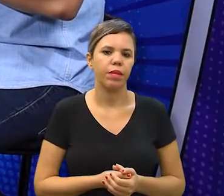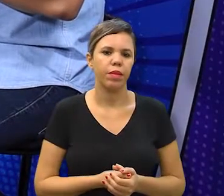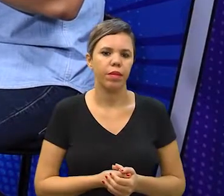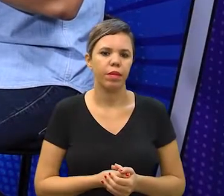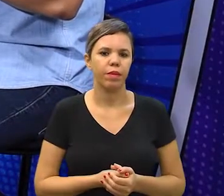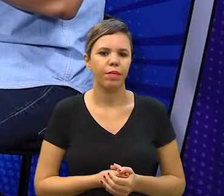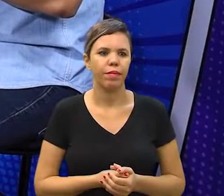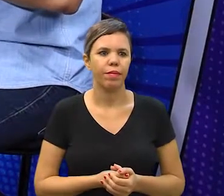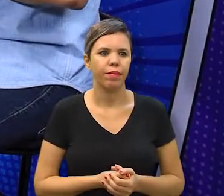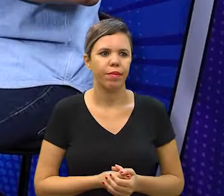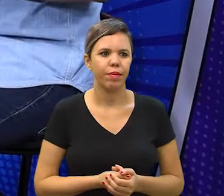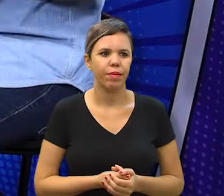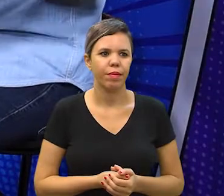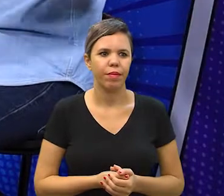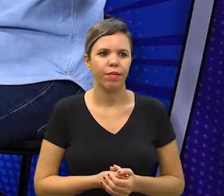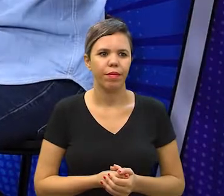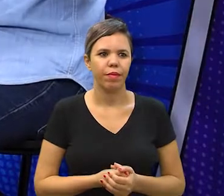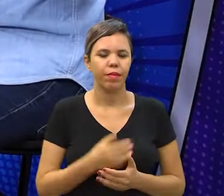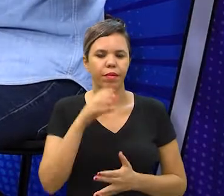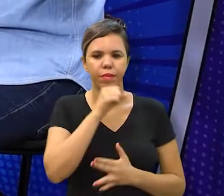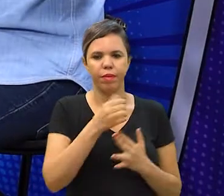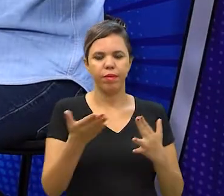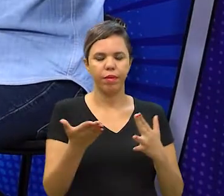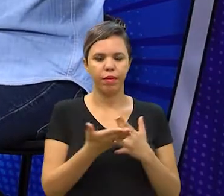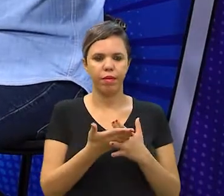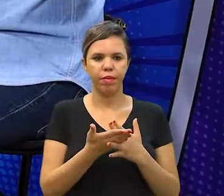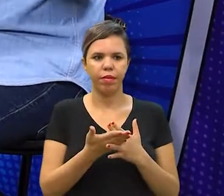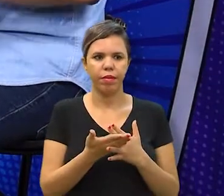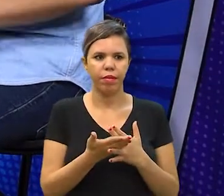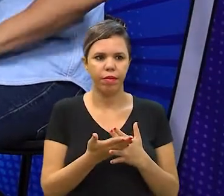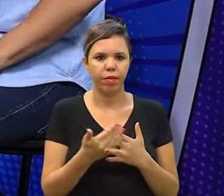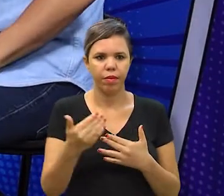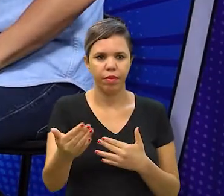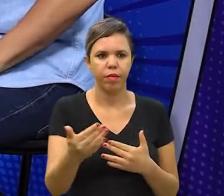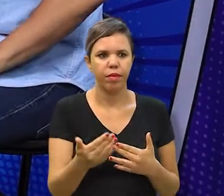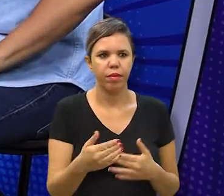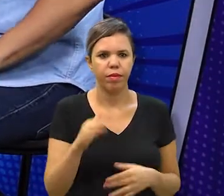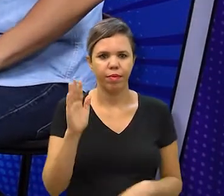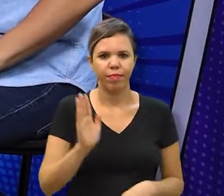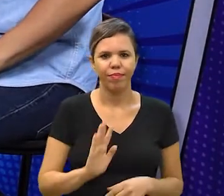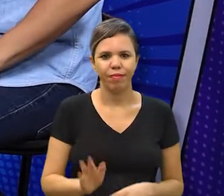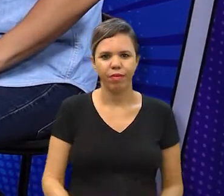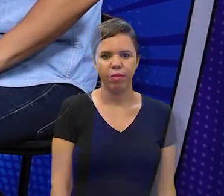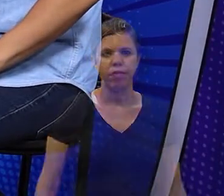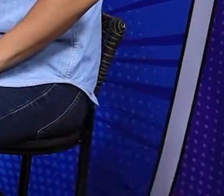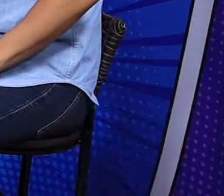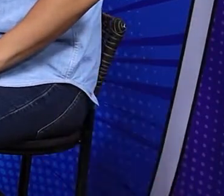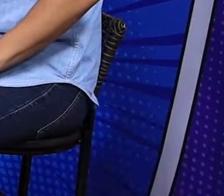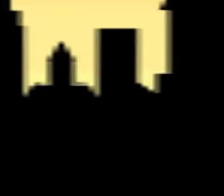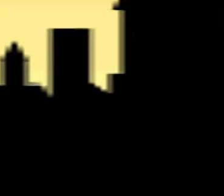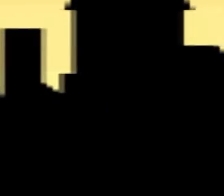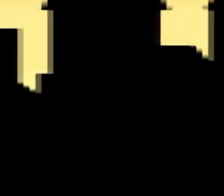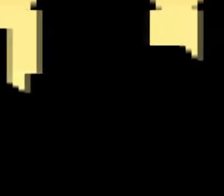até mais então, Michel. Olha só, a gente vai para um rápido intervalo e no próximo bloco tem muito mais.